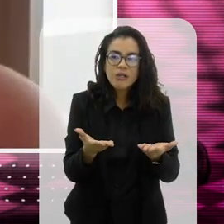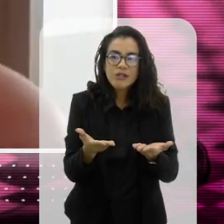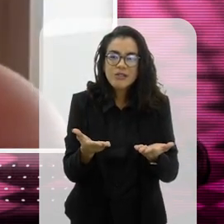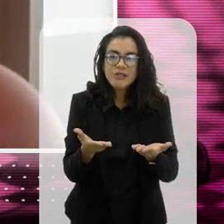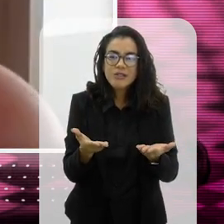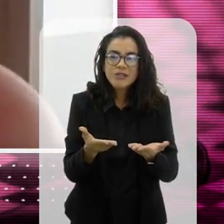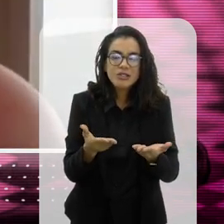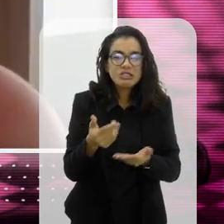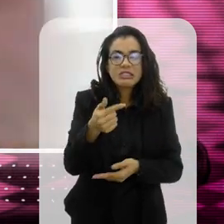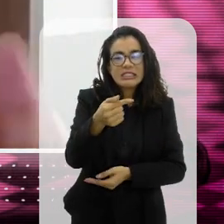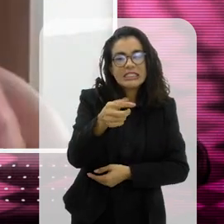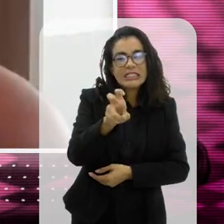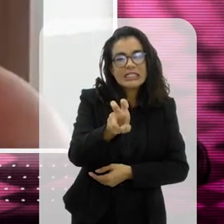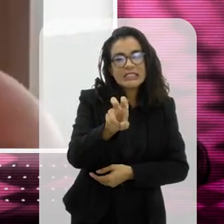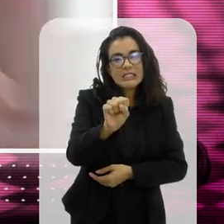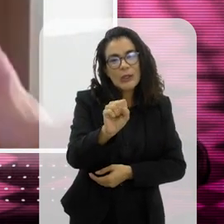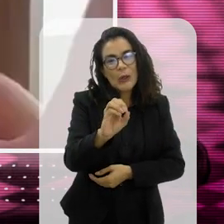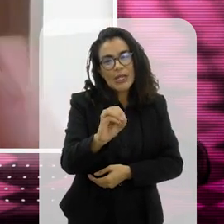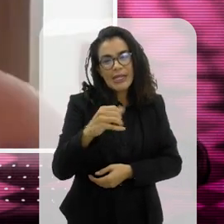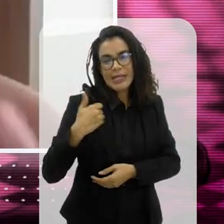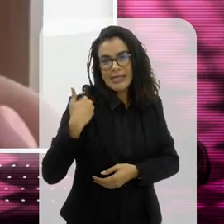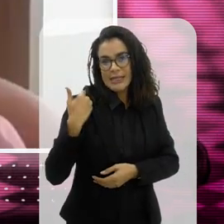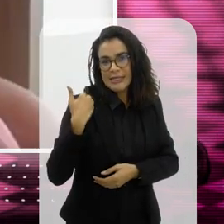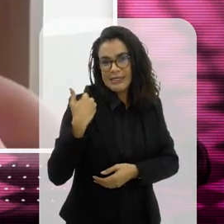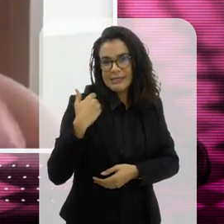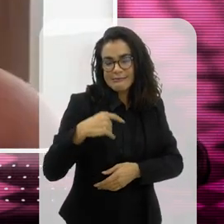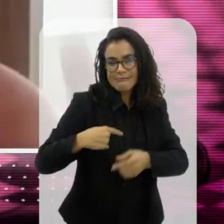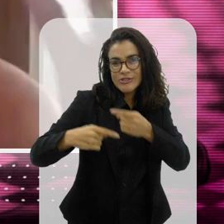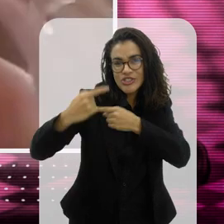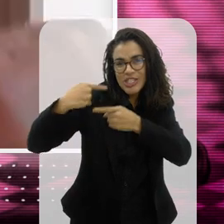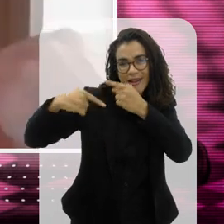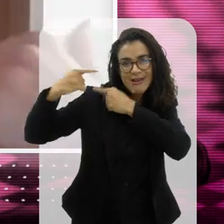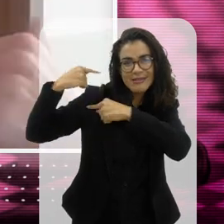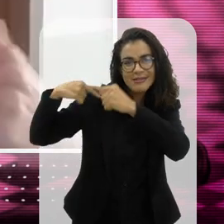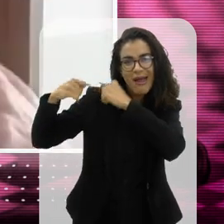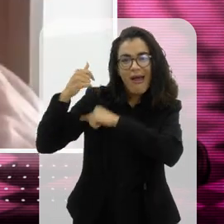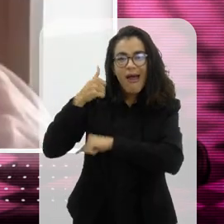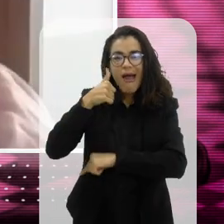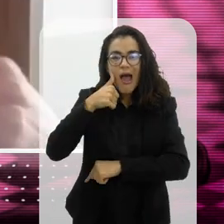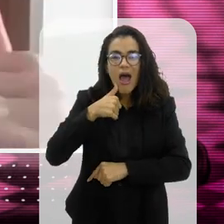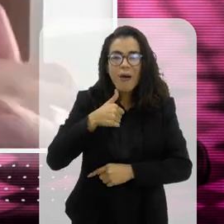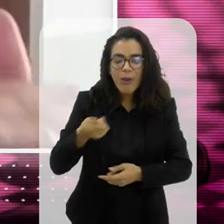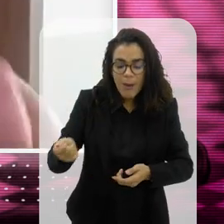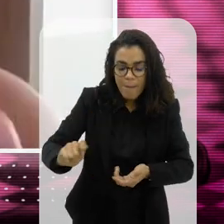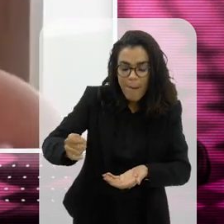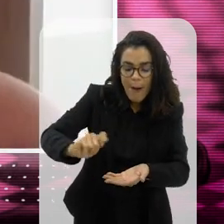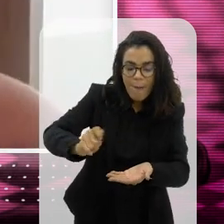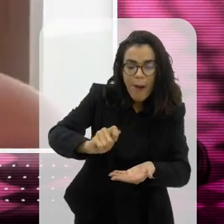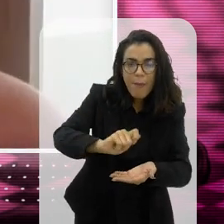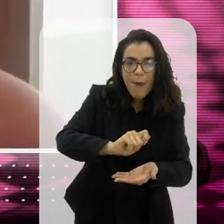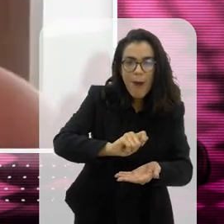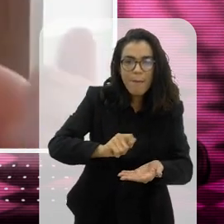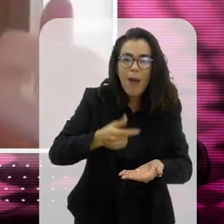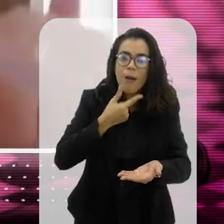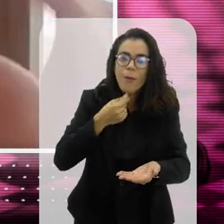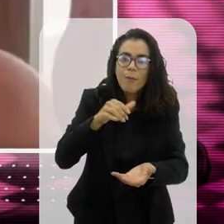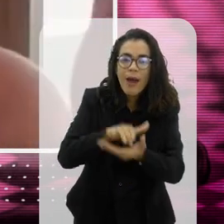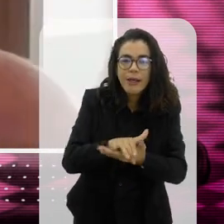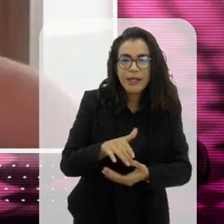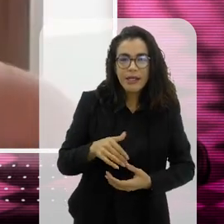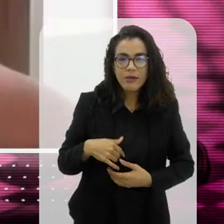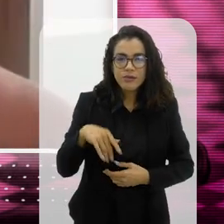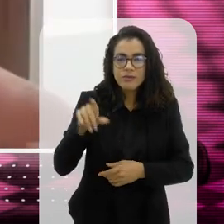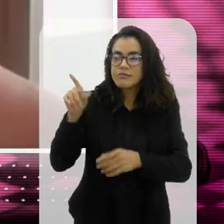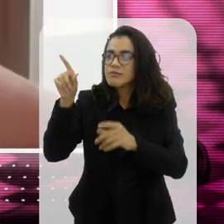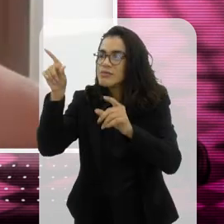aí com 75, 80 anos, elas vieram de uma geração onde a mulher servia o prato do marido, escolhia a